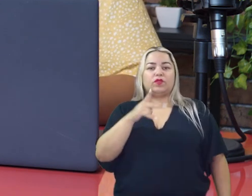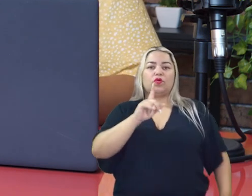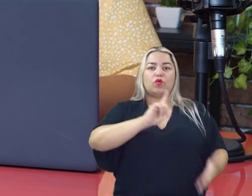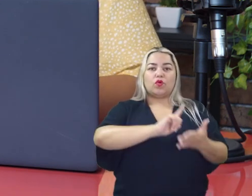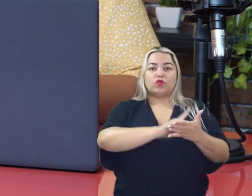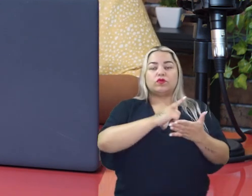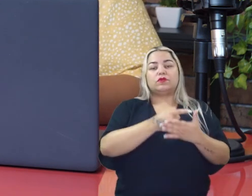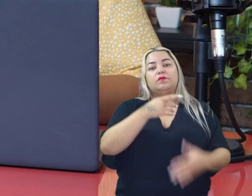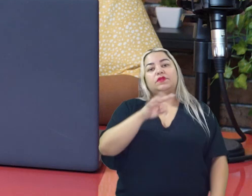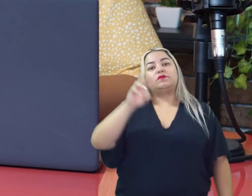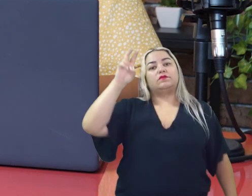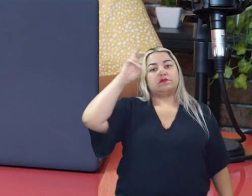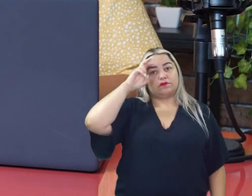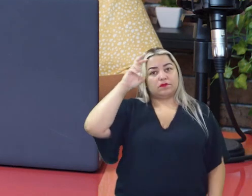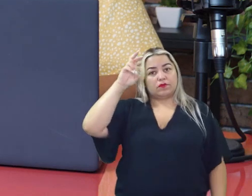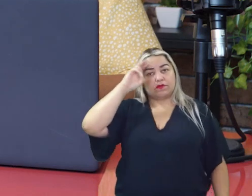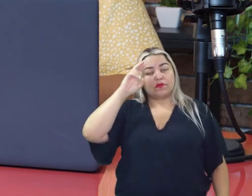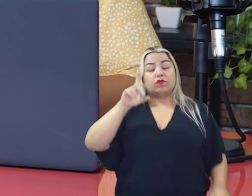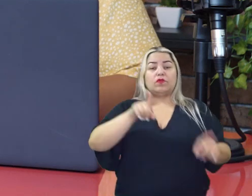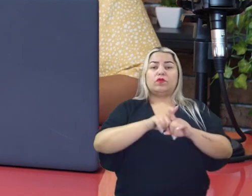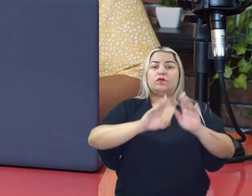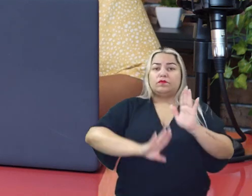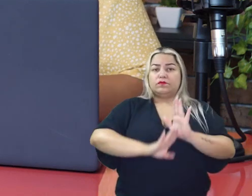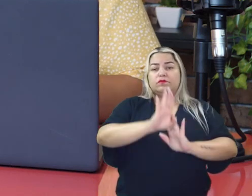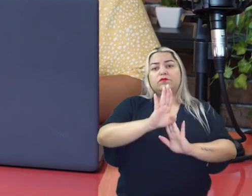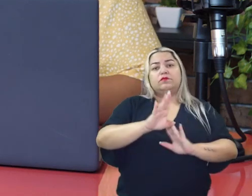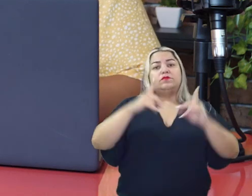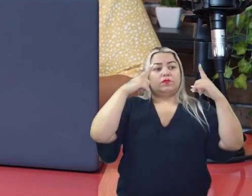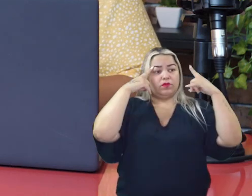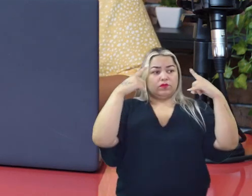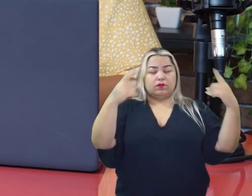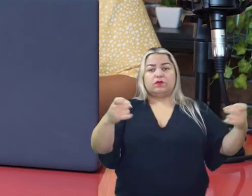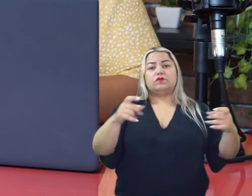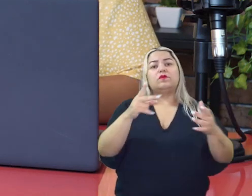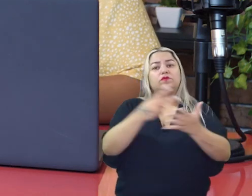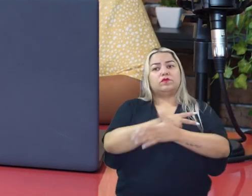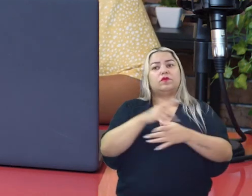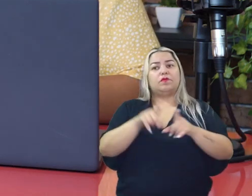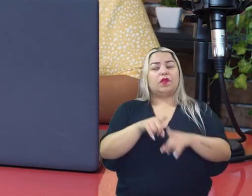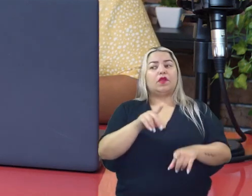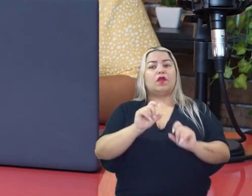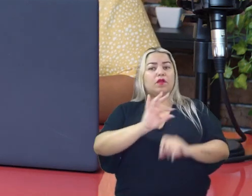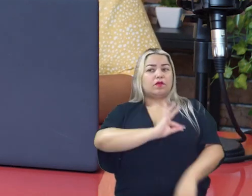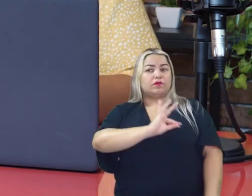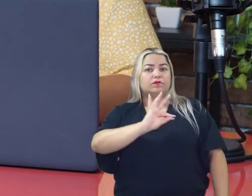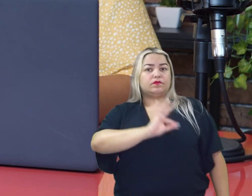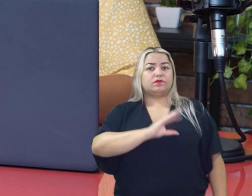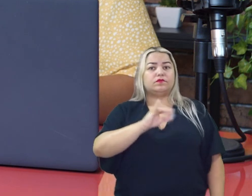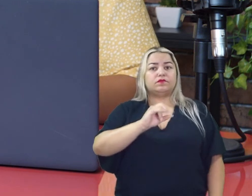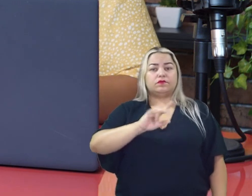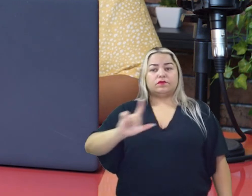o Claudinho, falou ao jornal PT Brasil de quinta-feira sobre o aumento dos casos de violência e